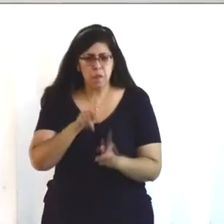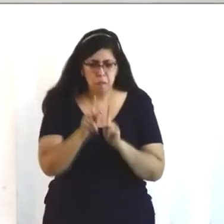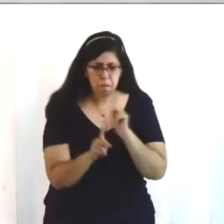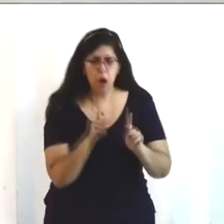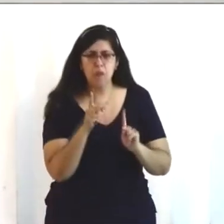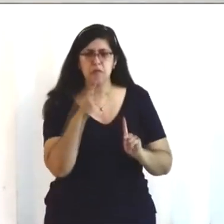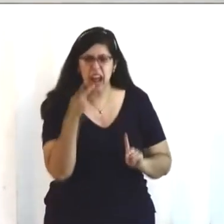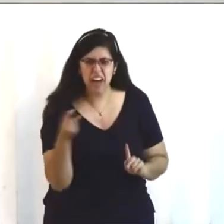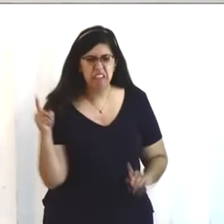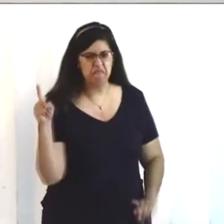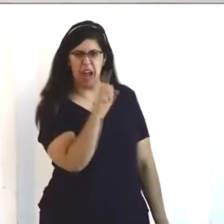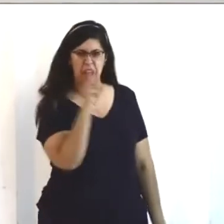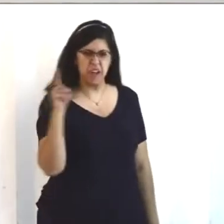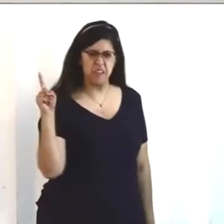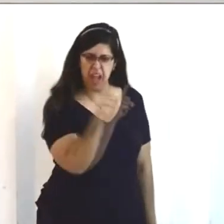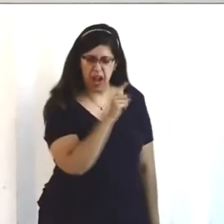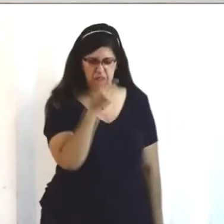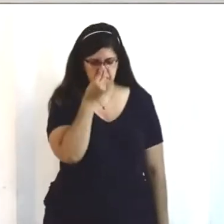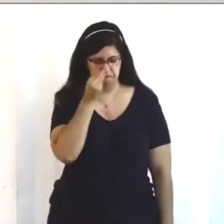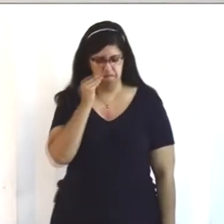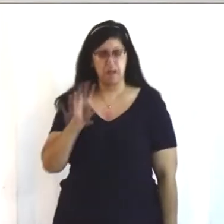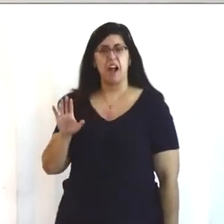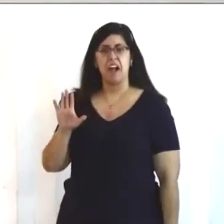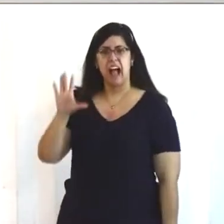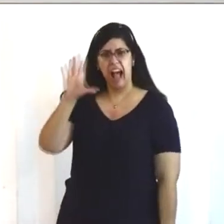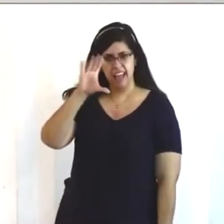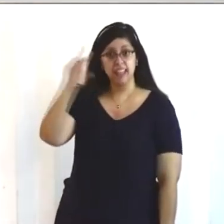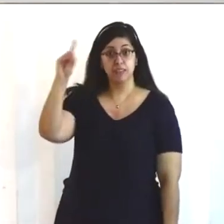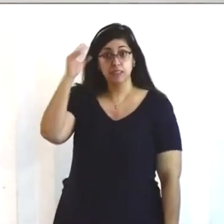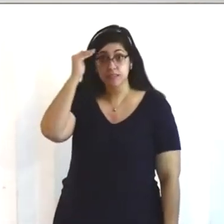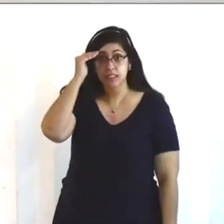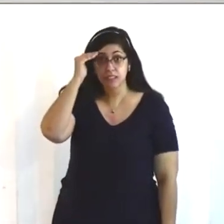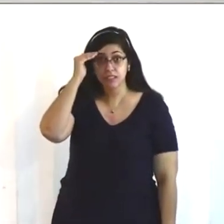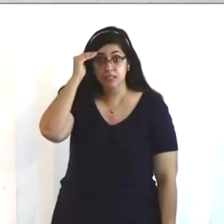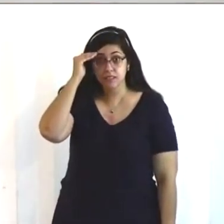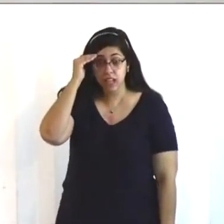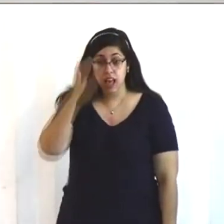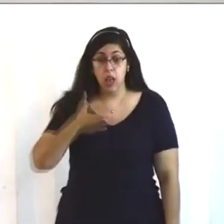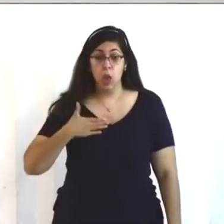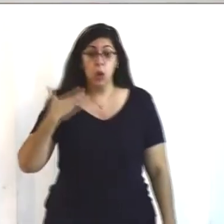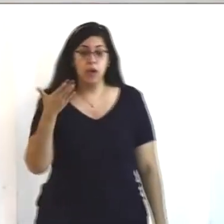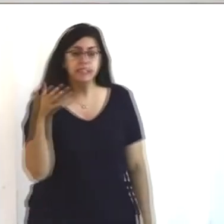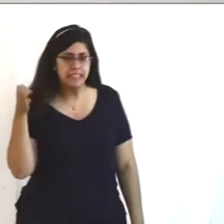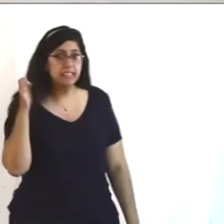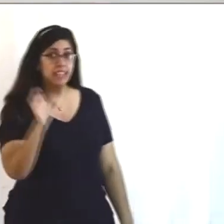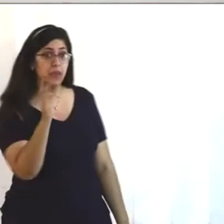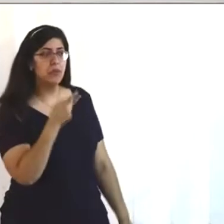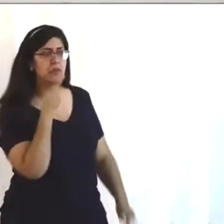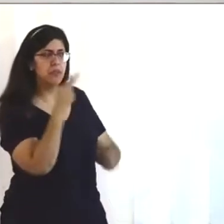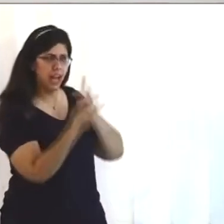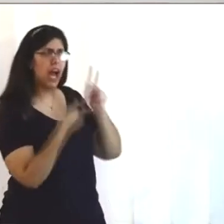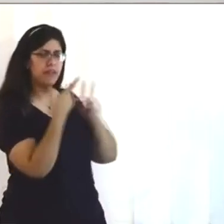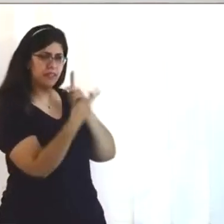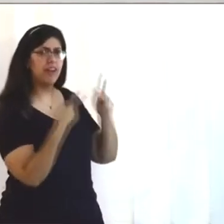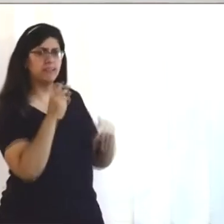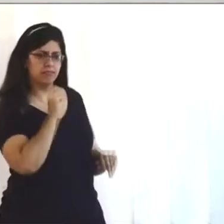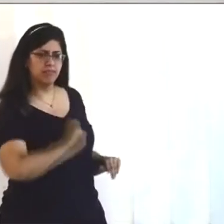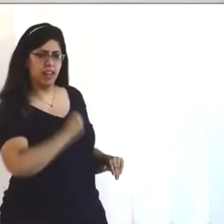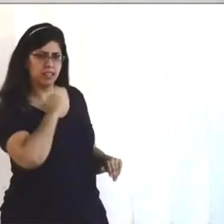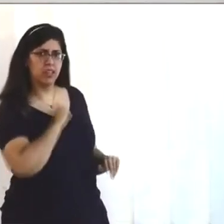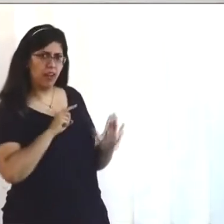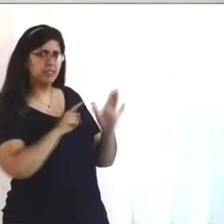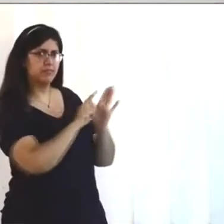Deus mostra que a cada estágio ele aparentava amolecer o coração, mas seu coração era endurecido